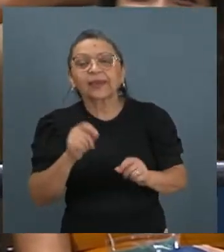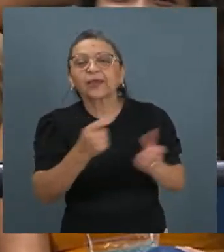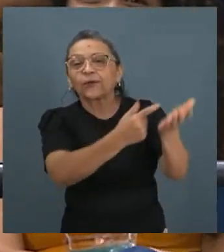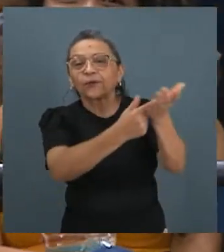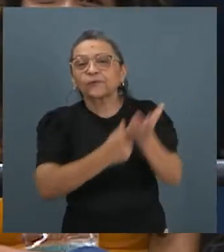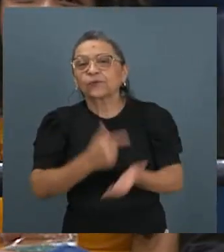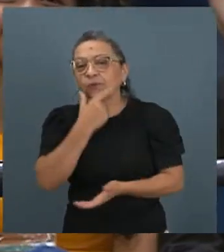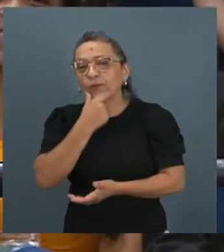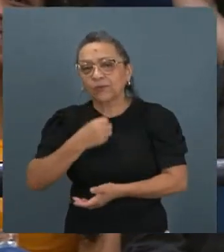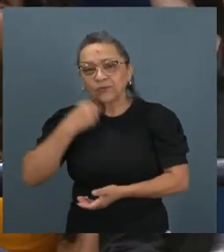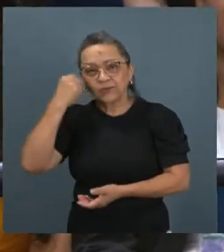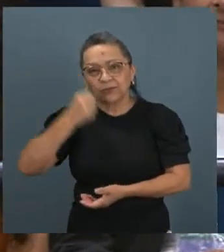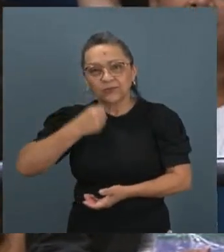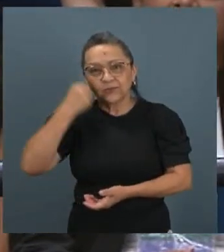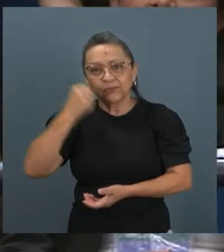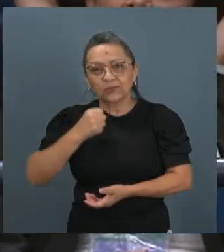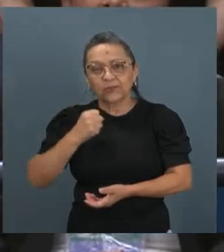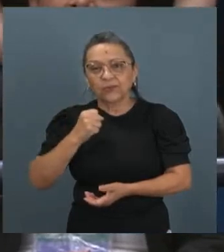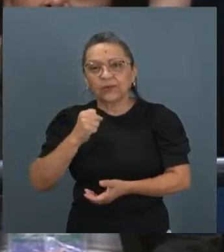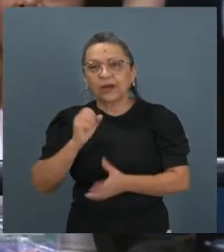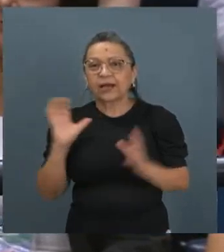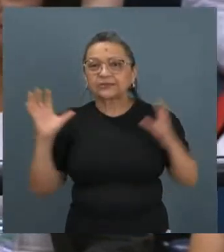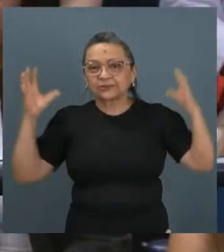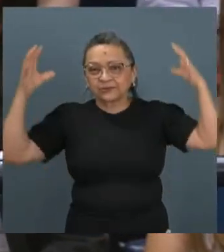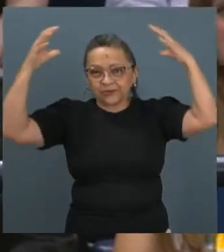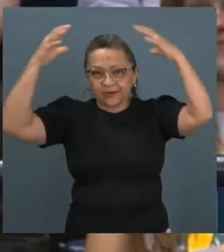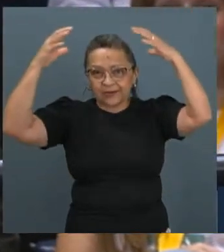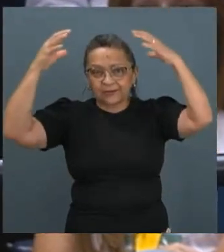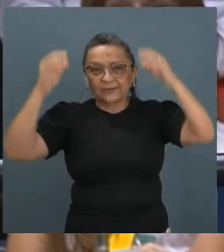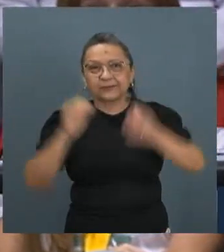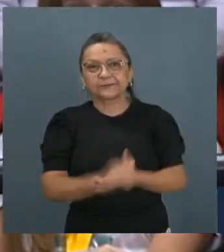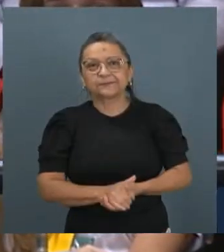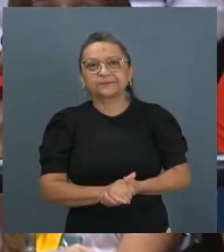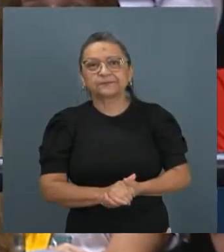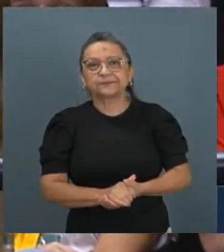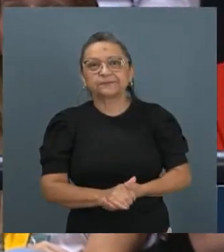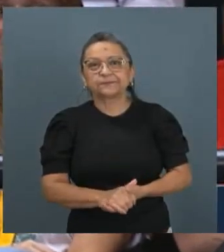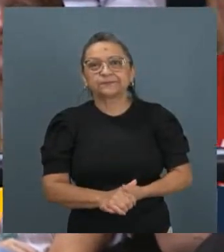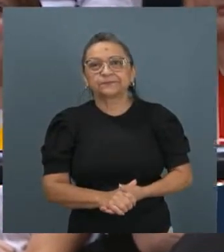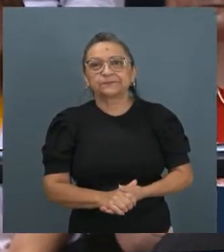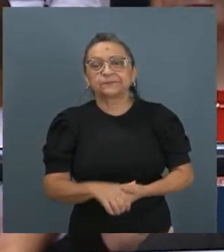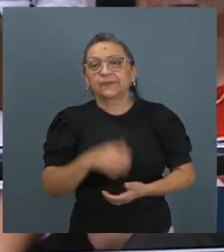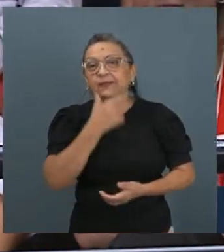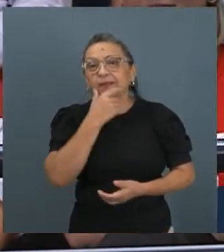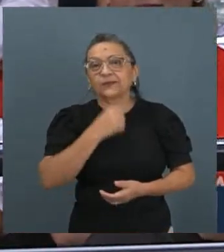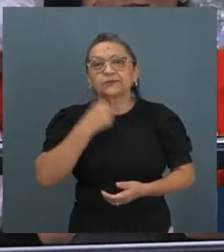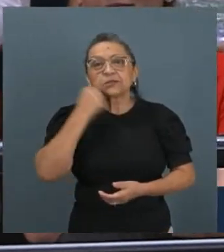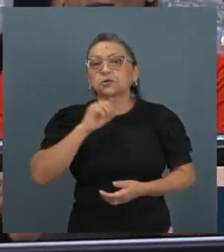do senador astronauta Marcos Pontes. O senador não se encontra aqui,